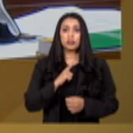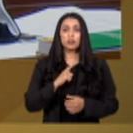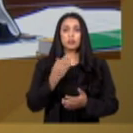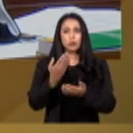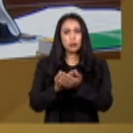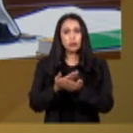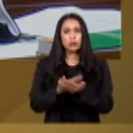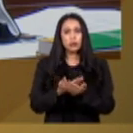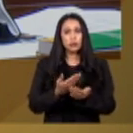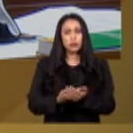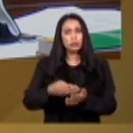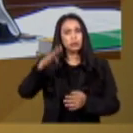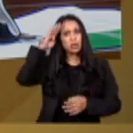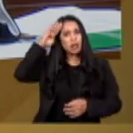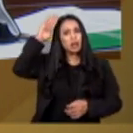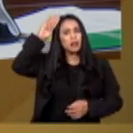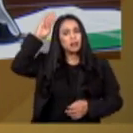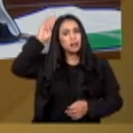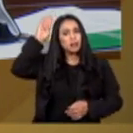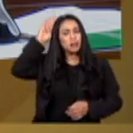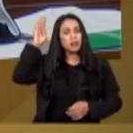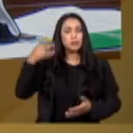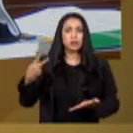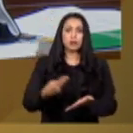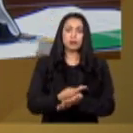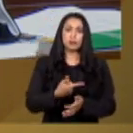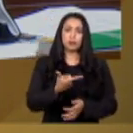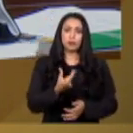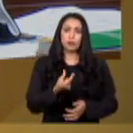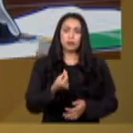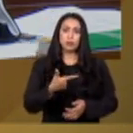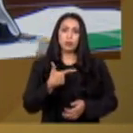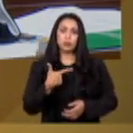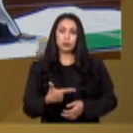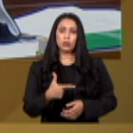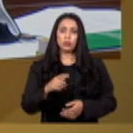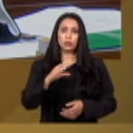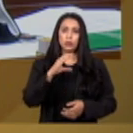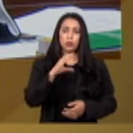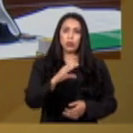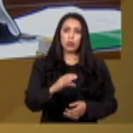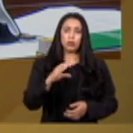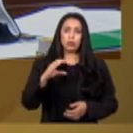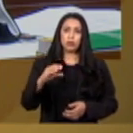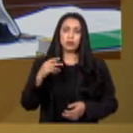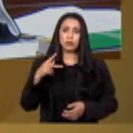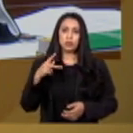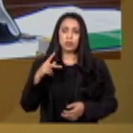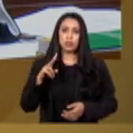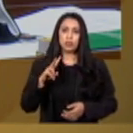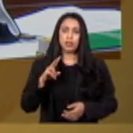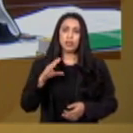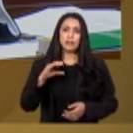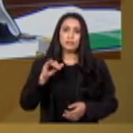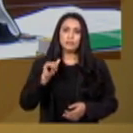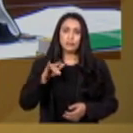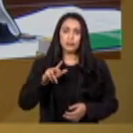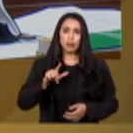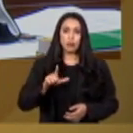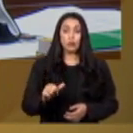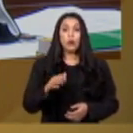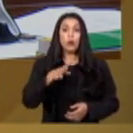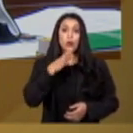cada tempo muito interessante surjam e w2 o código civil então nós temos um lema conheci o brasil